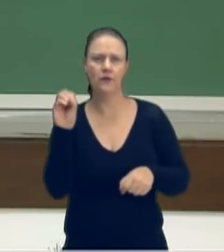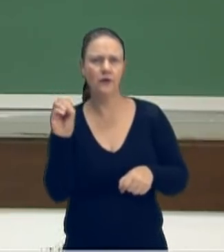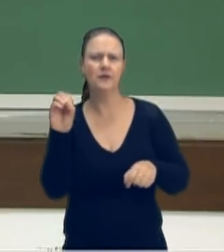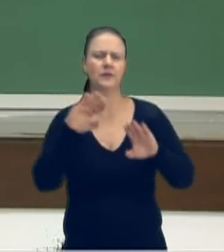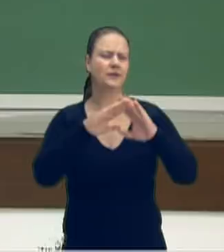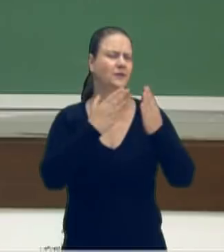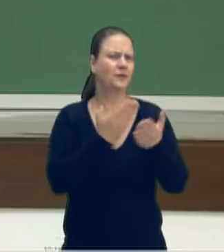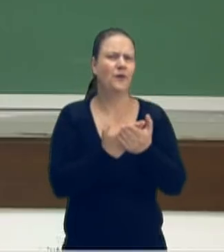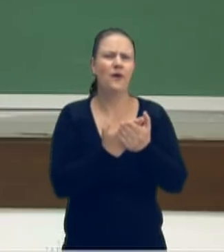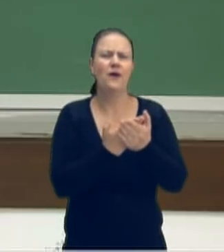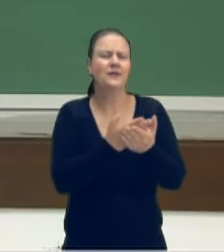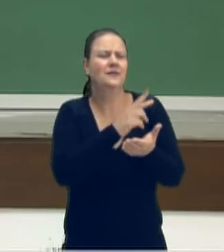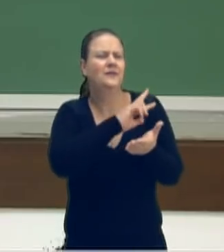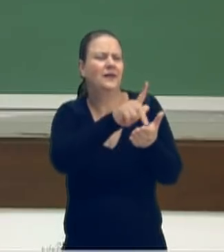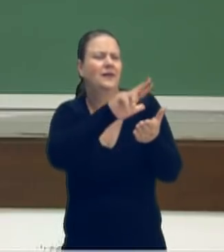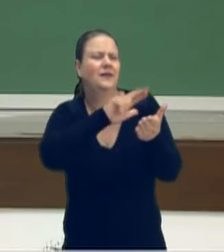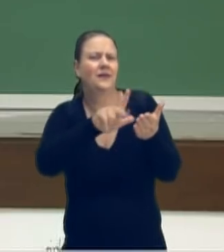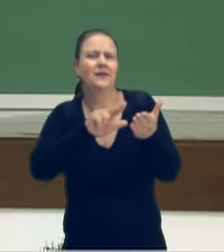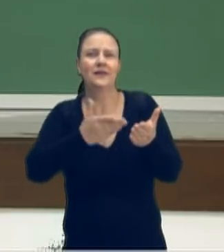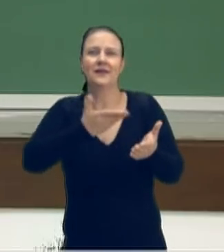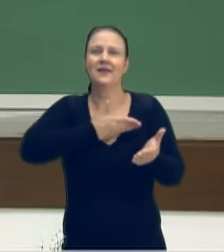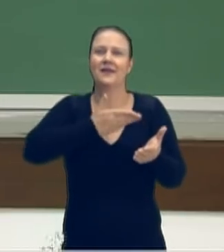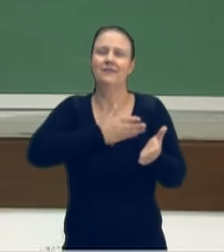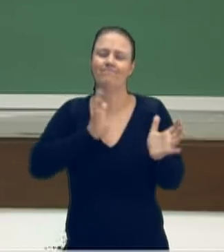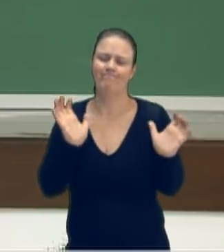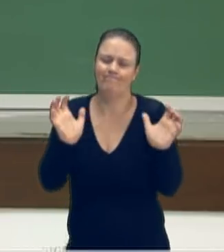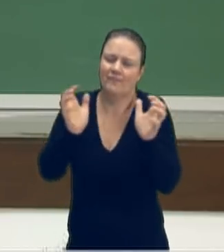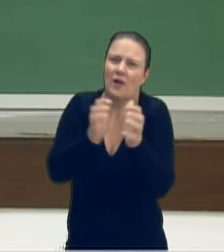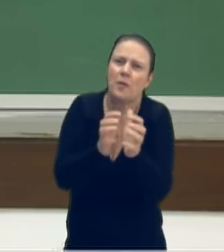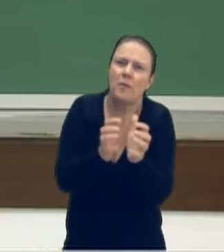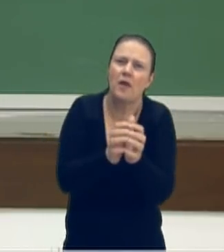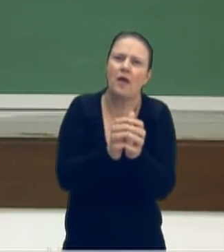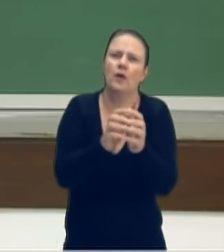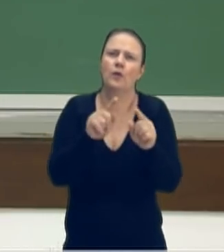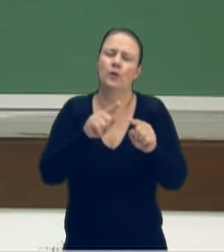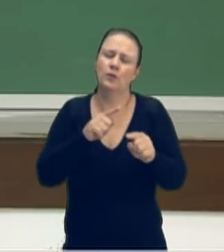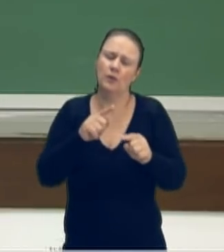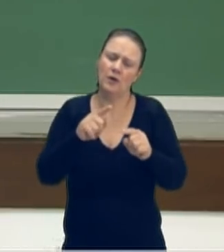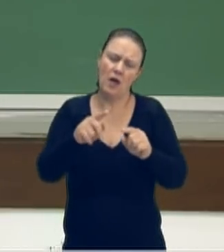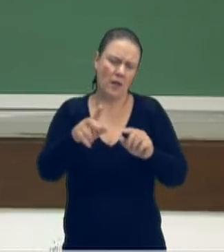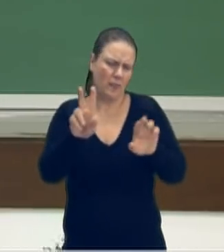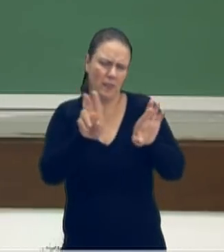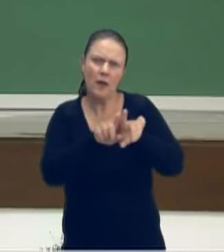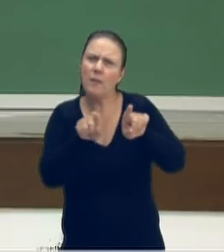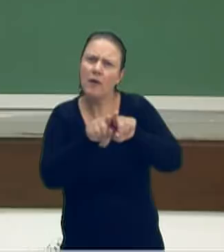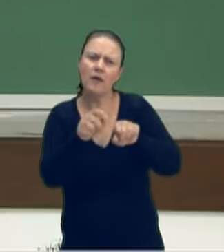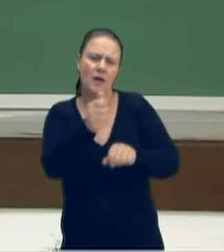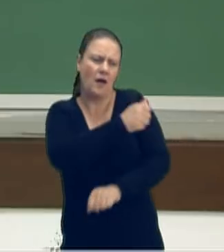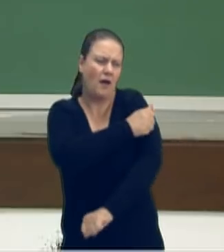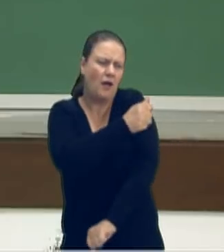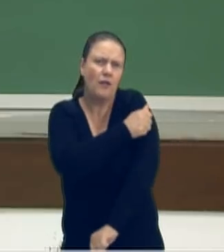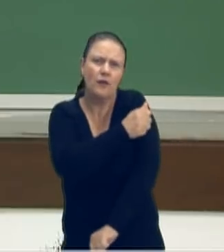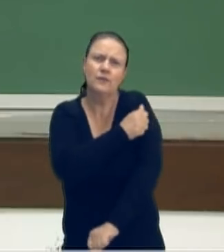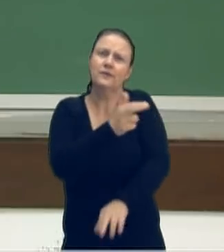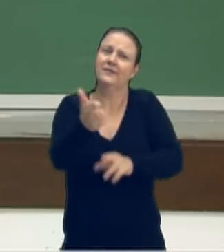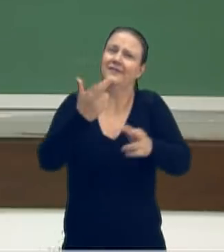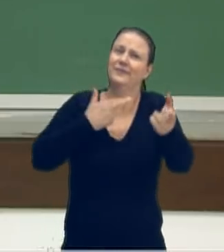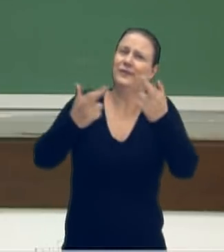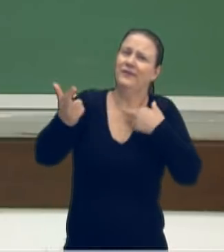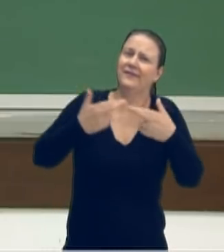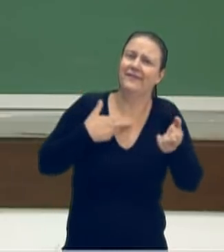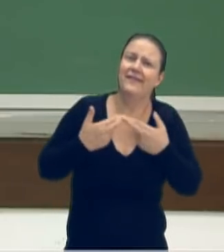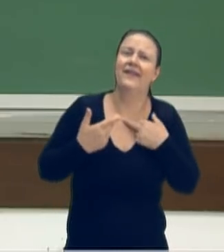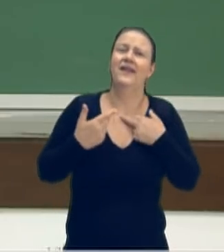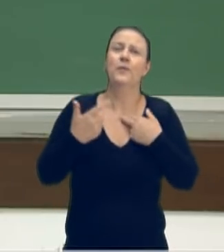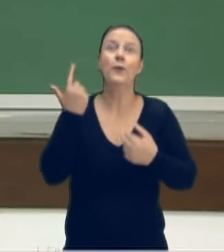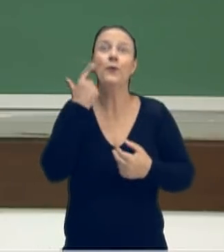vários amigos, professores, comunidade, alunos respondendo, dando um retorno para a gente, dizendo que está legal a aula, estão respondendo,